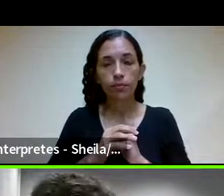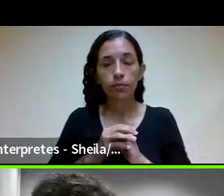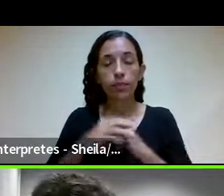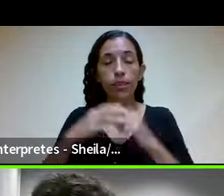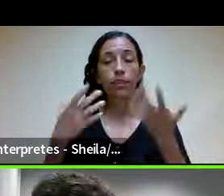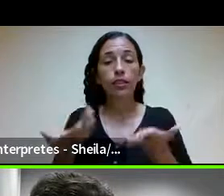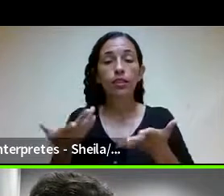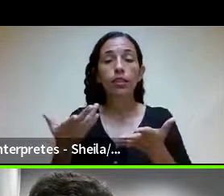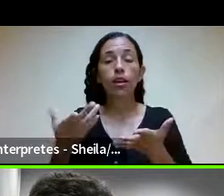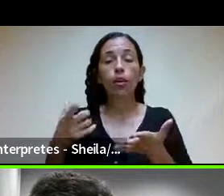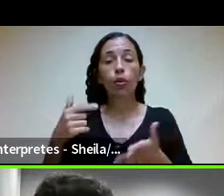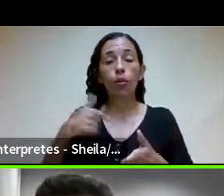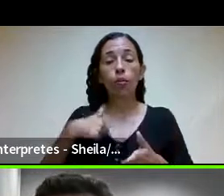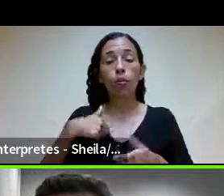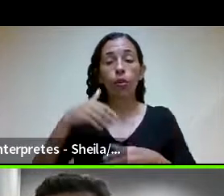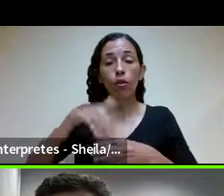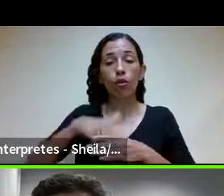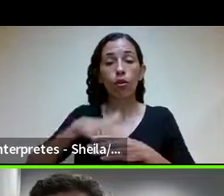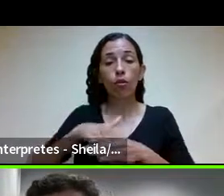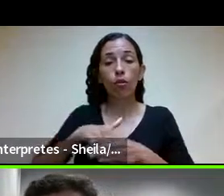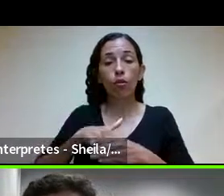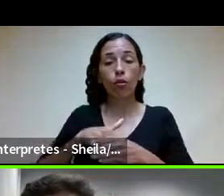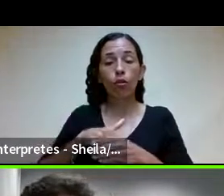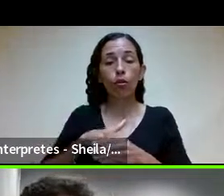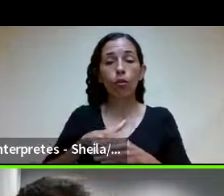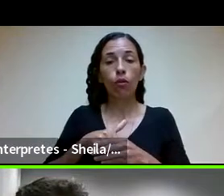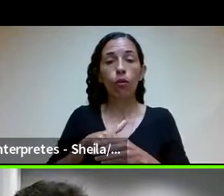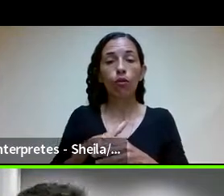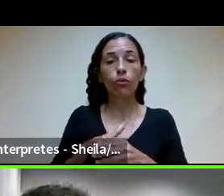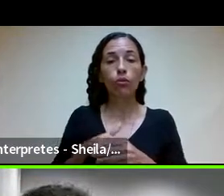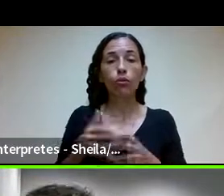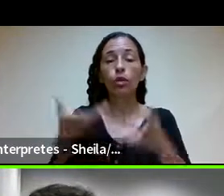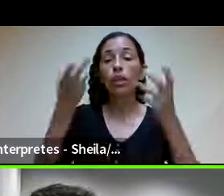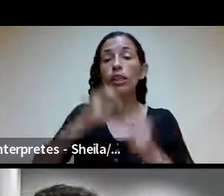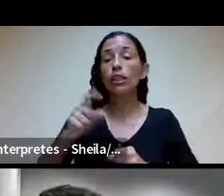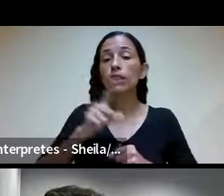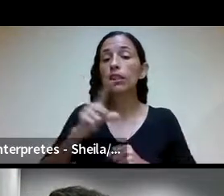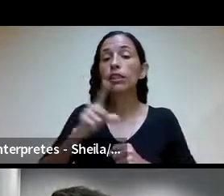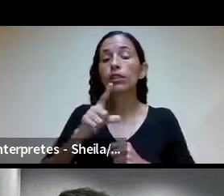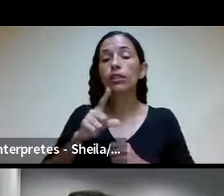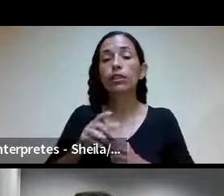julgamos uma vota no sentido de negar provimento ao recurso. É como voto, embargador?